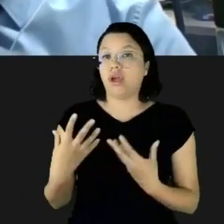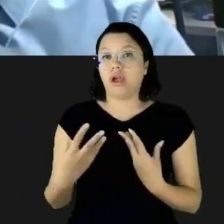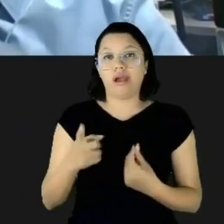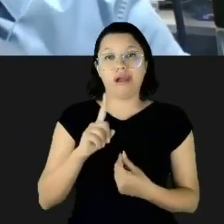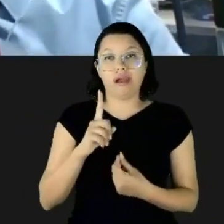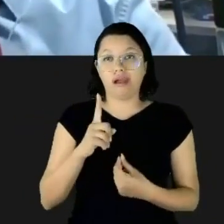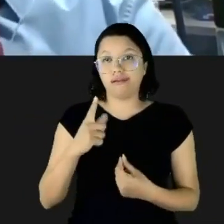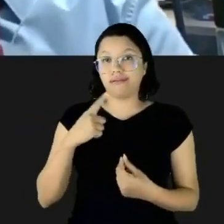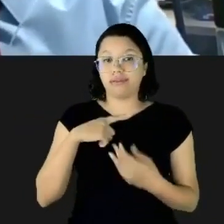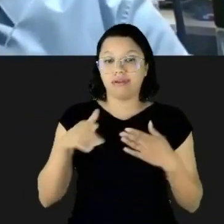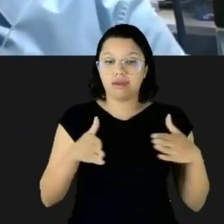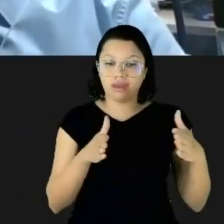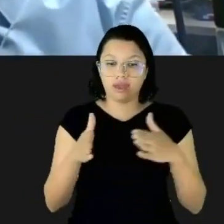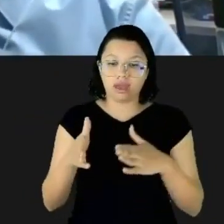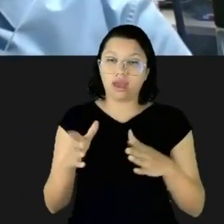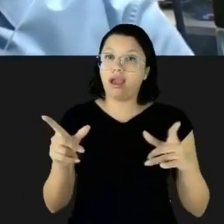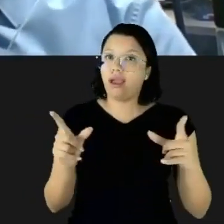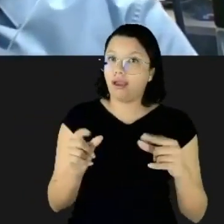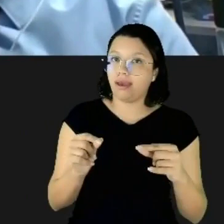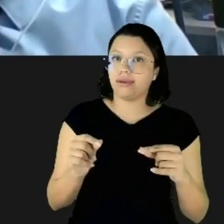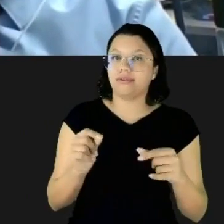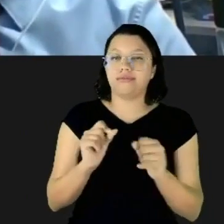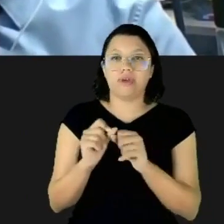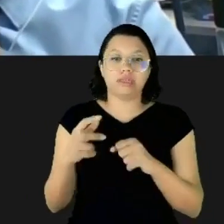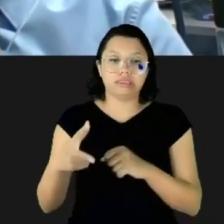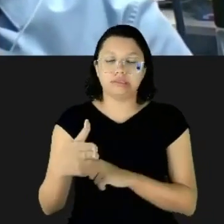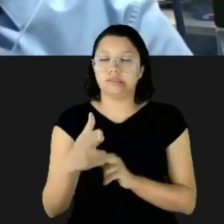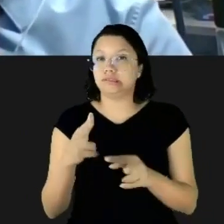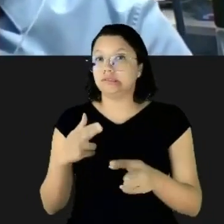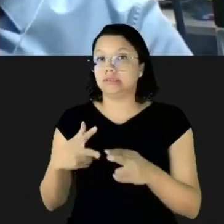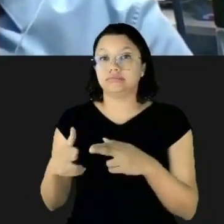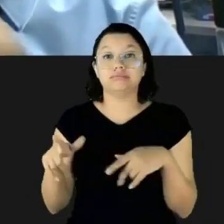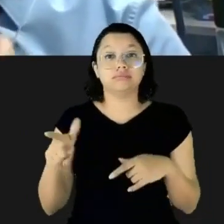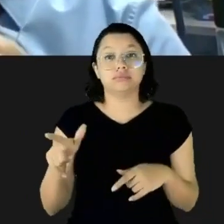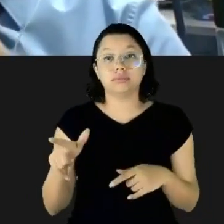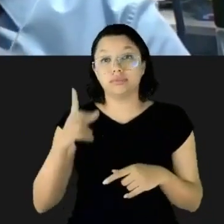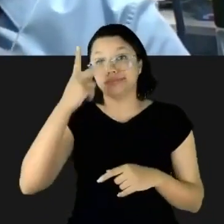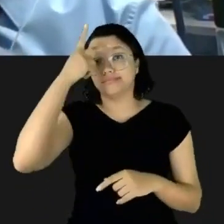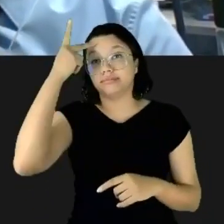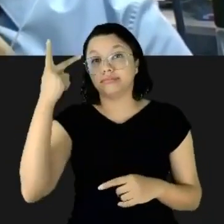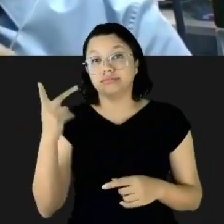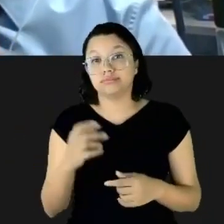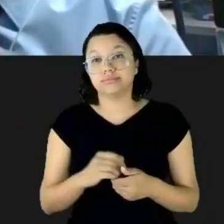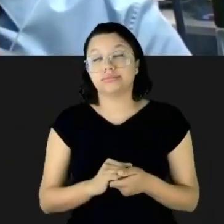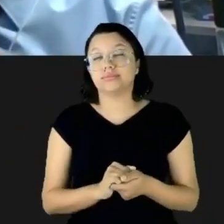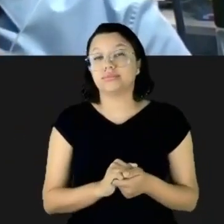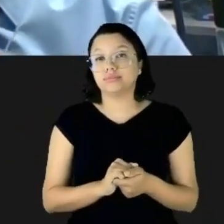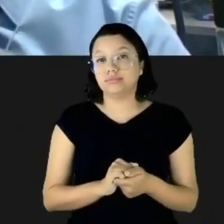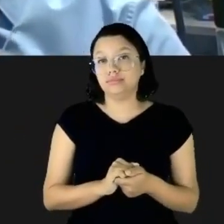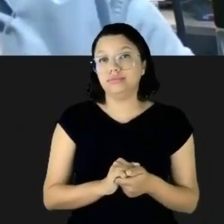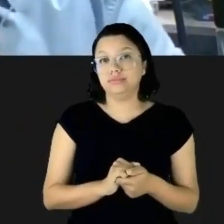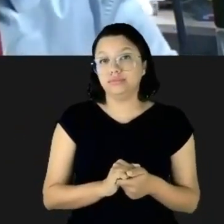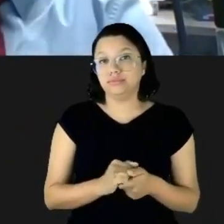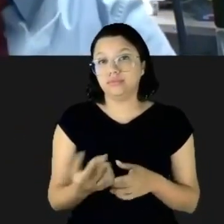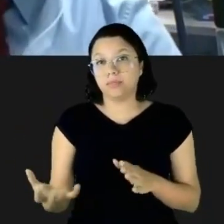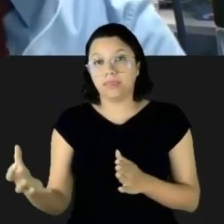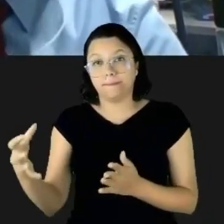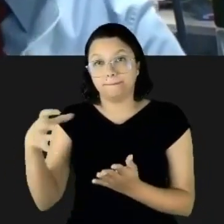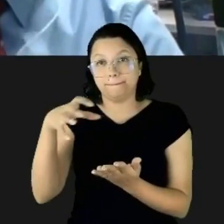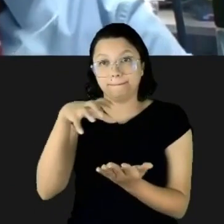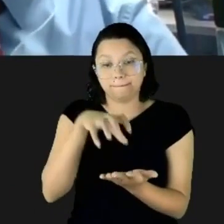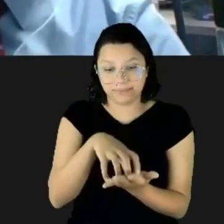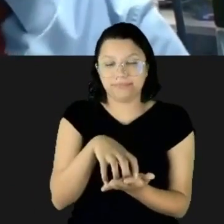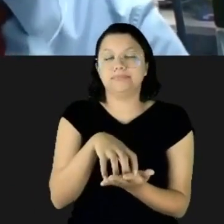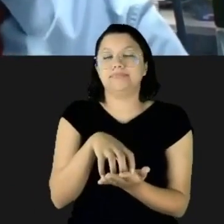ter atalhos, fazer cortes sem que as pessoas estejam no centro dessa